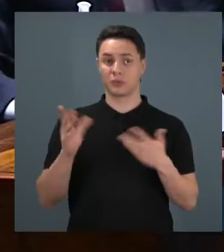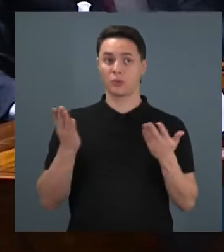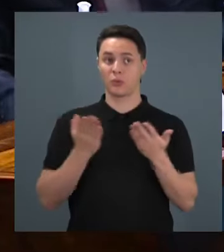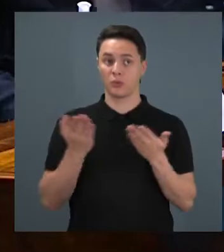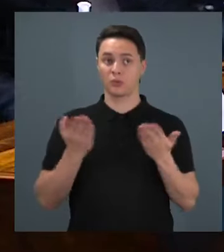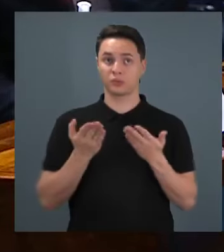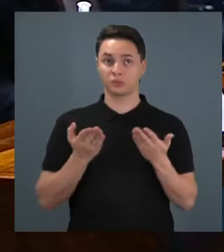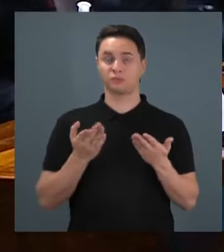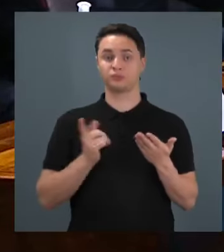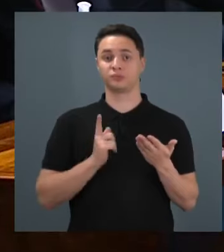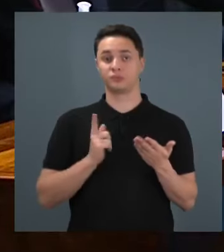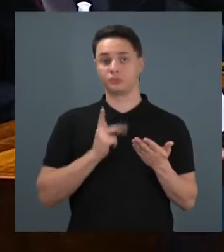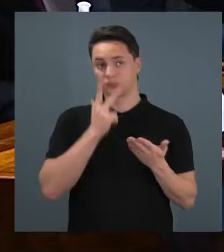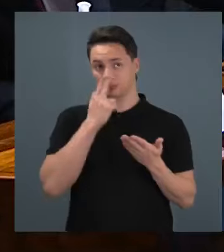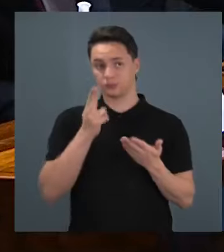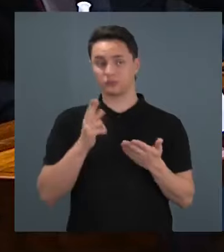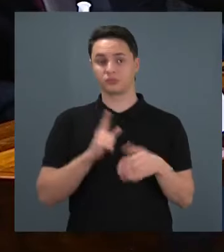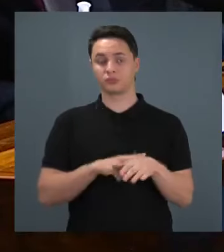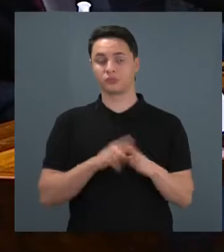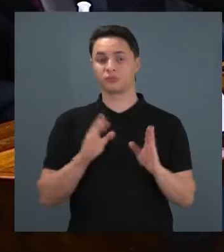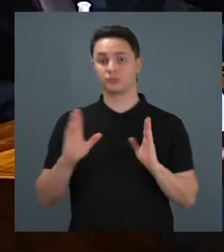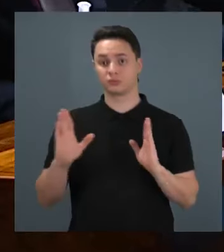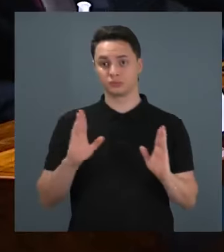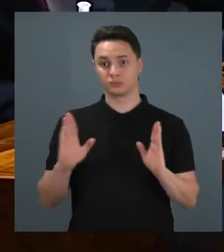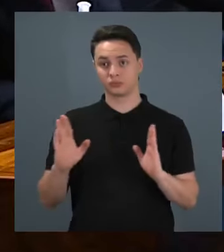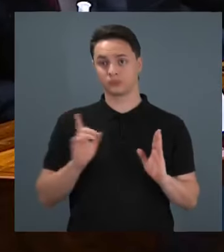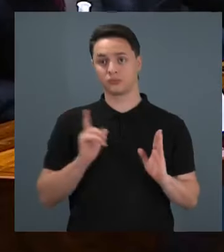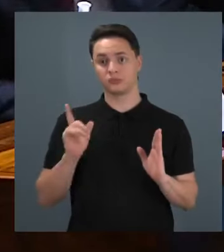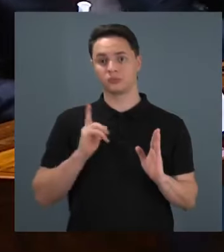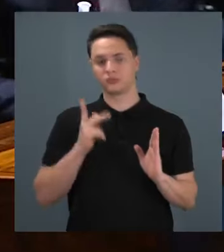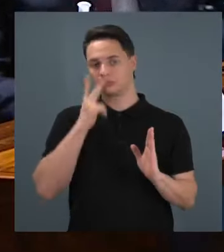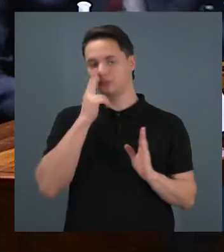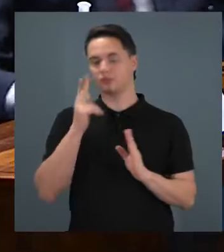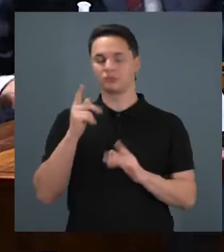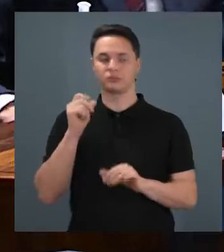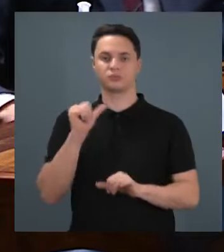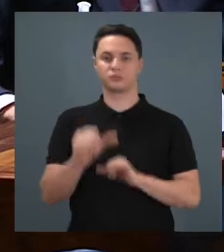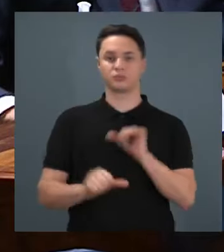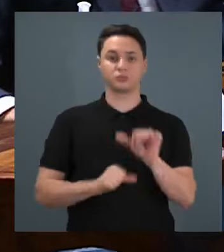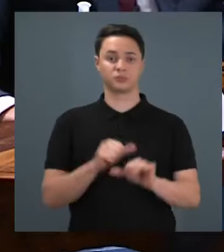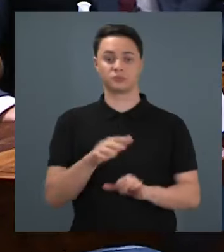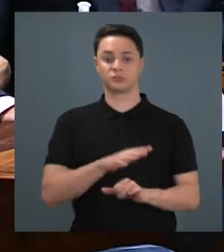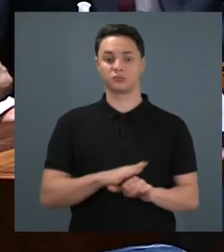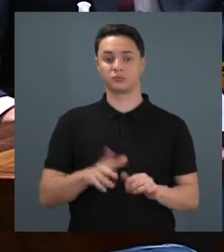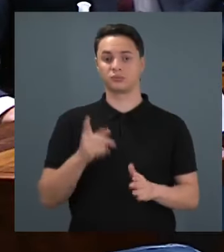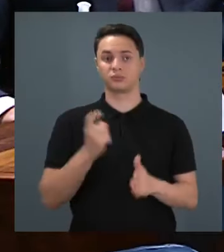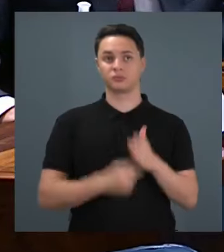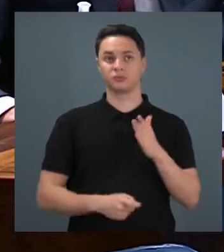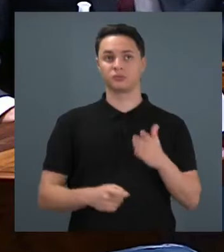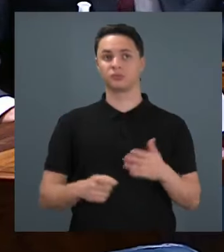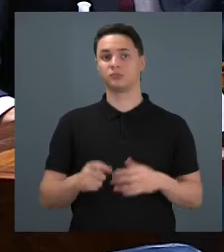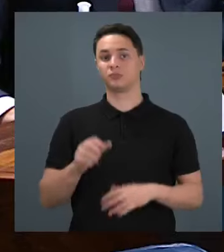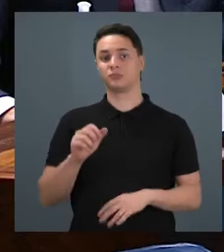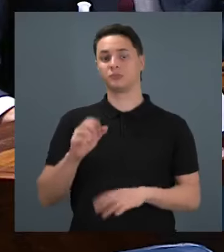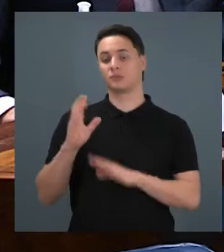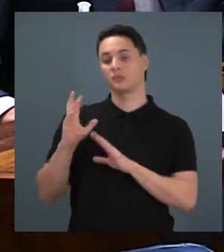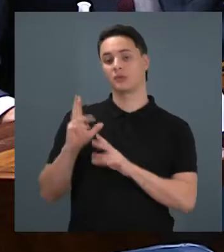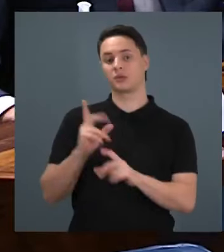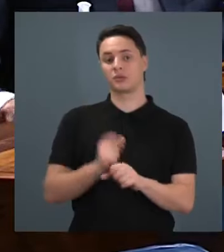como uma espécie de mudança de parâmetro revolucionário do ponto de vista fiscal, o tal do